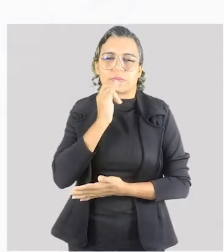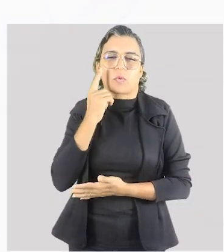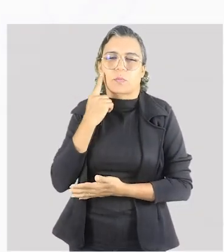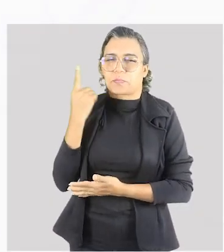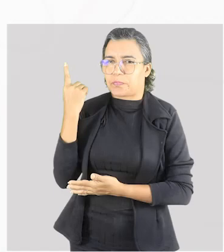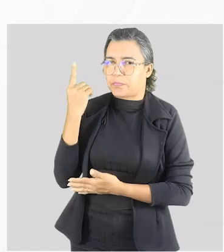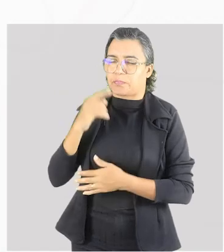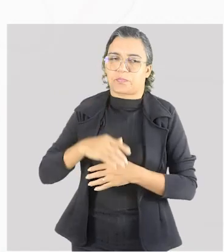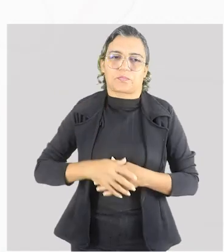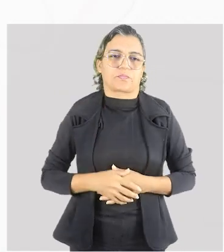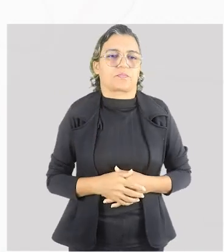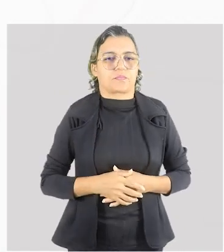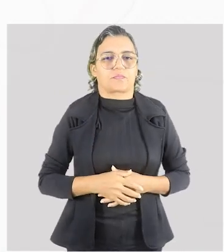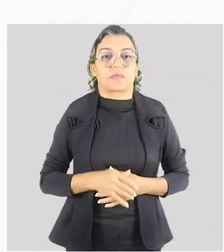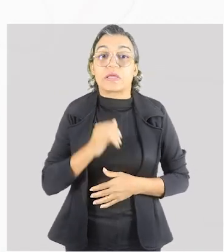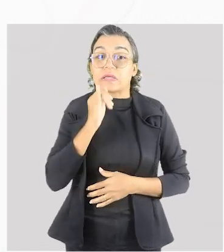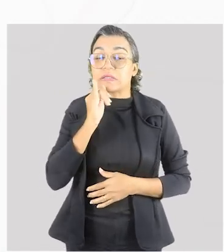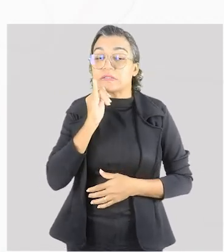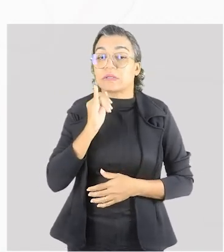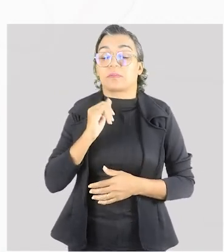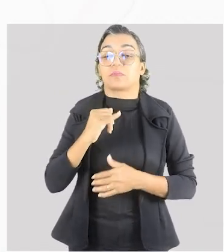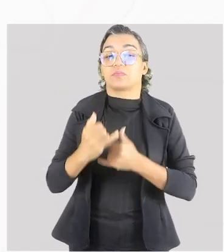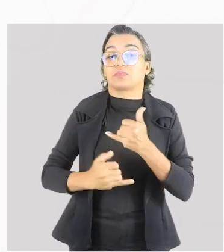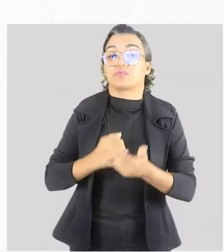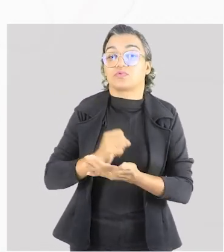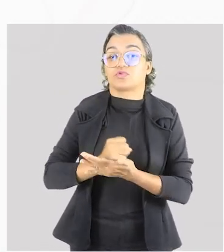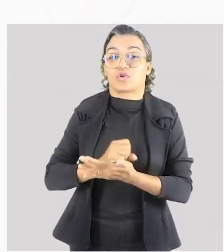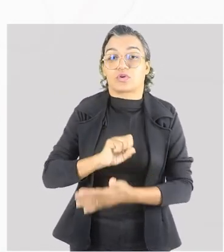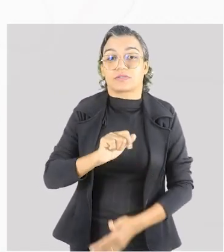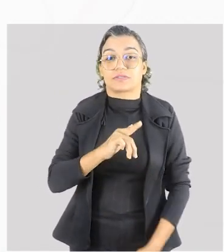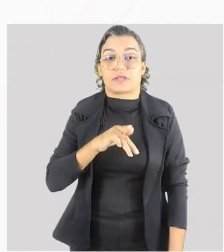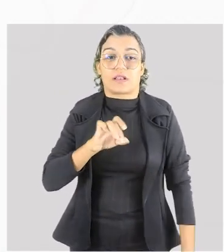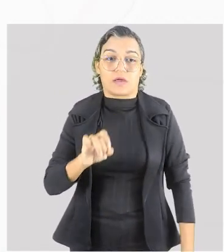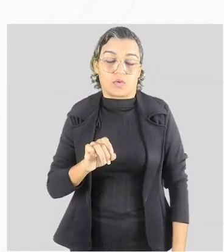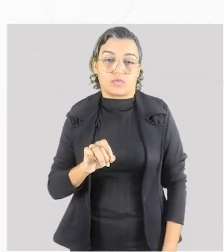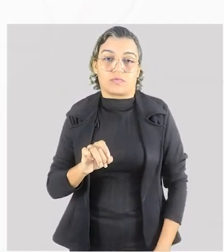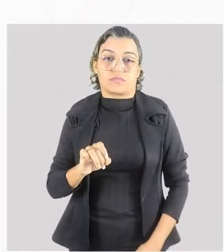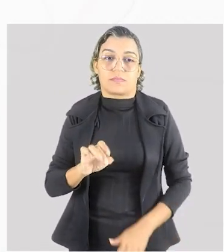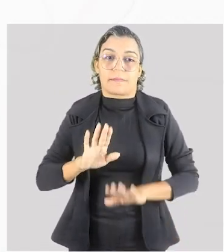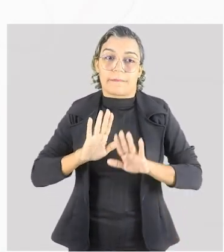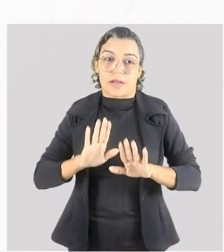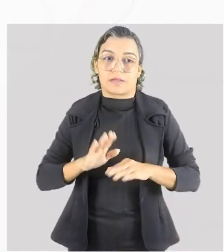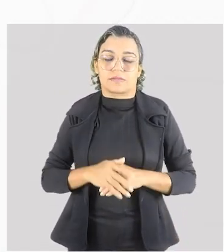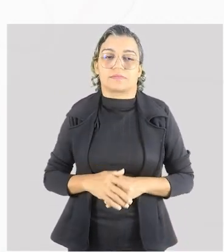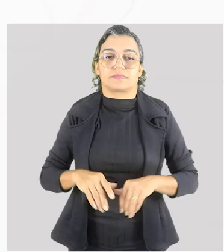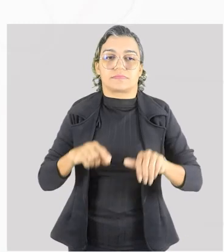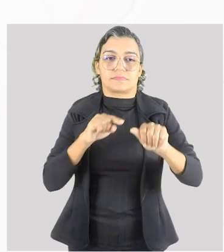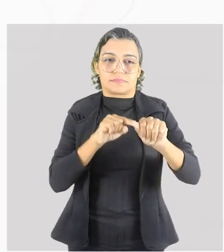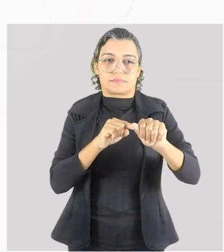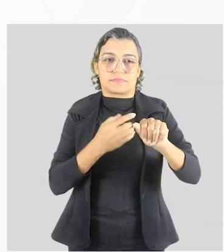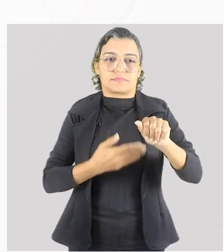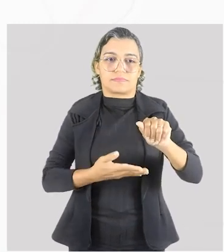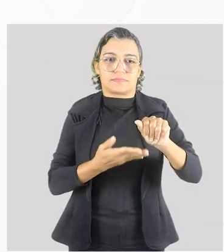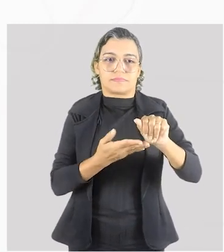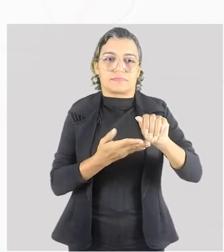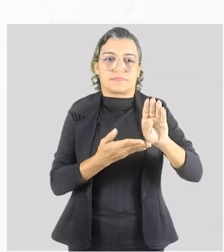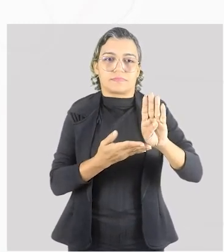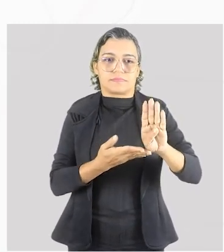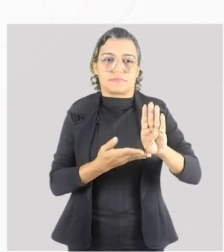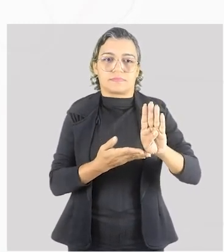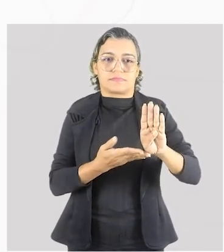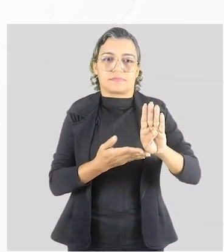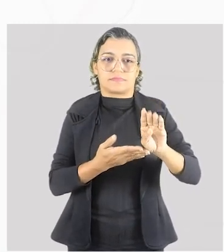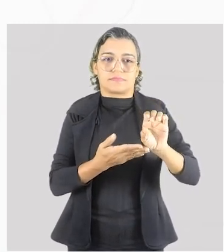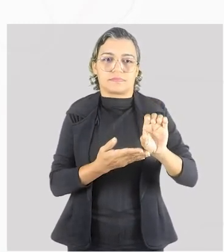Então lá, primeira questão. São exemplos de jogos de salão, exceto letra A, pega-pega e amarelinha, letra B,